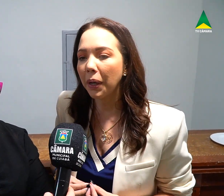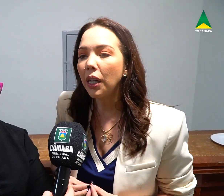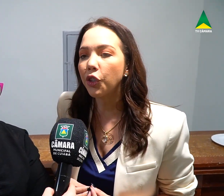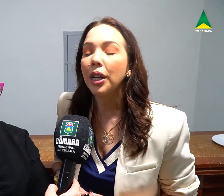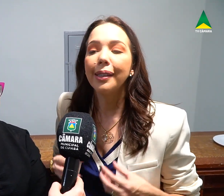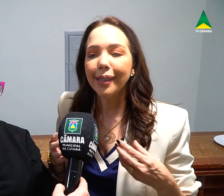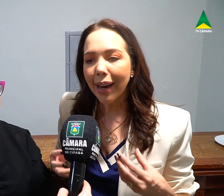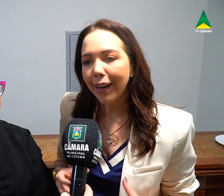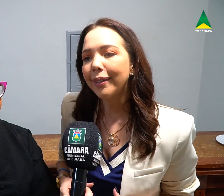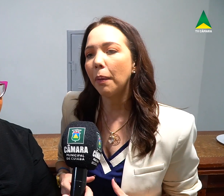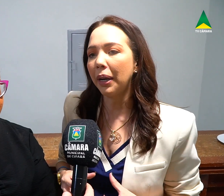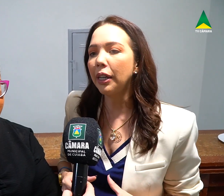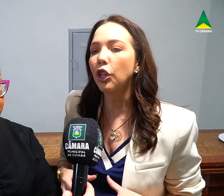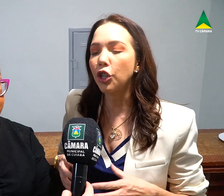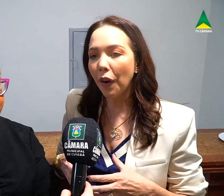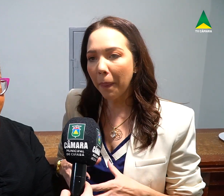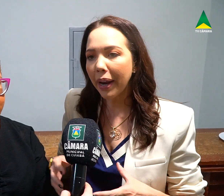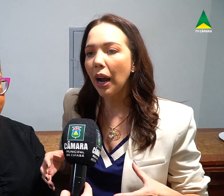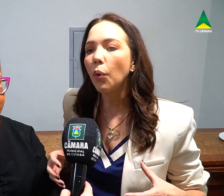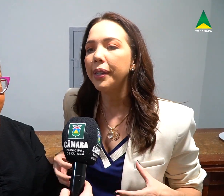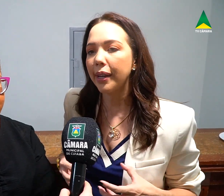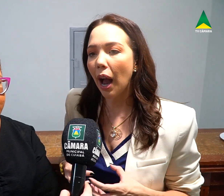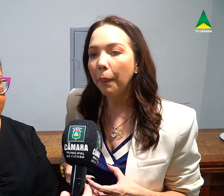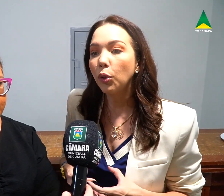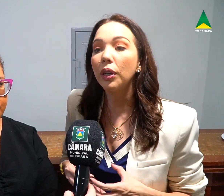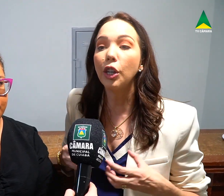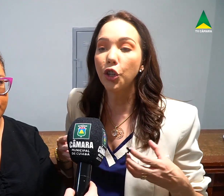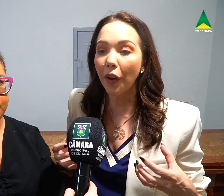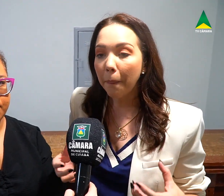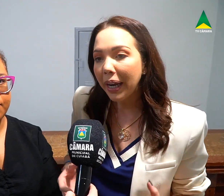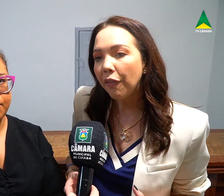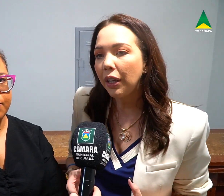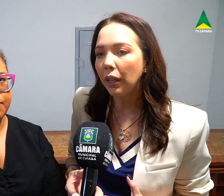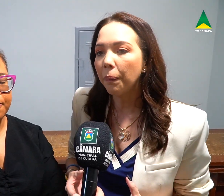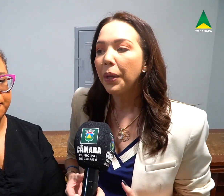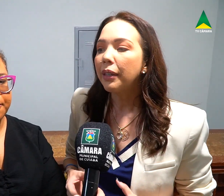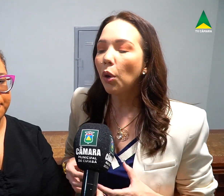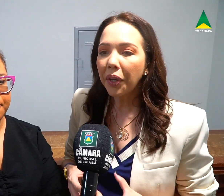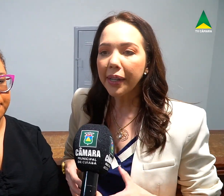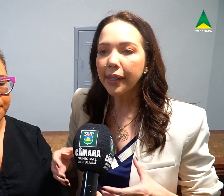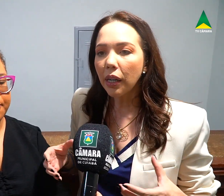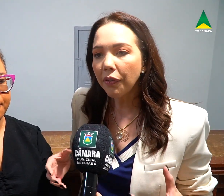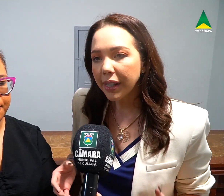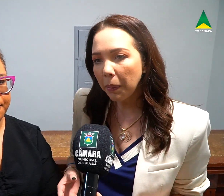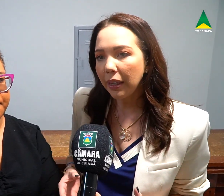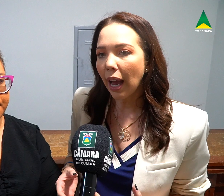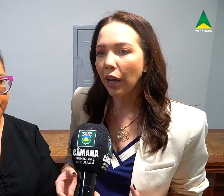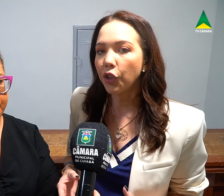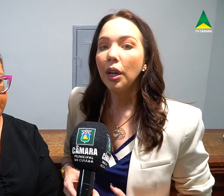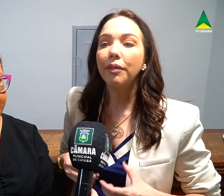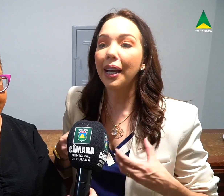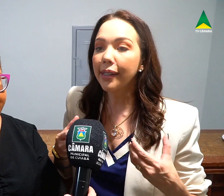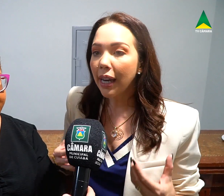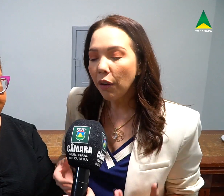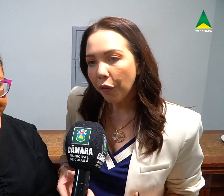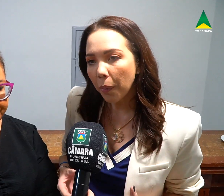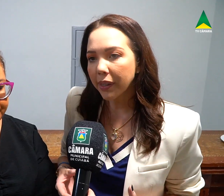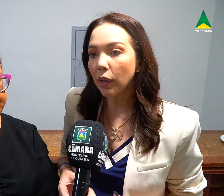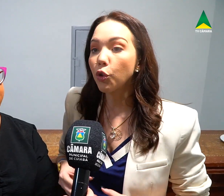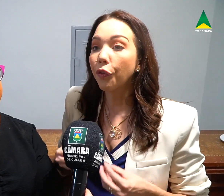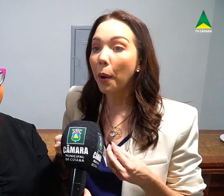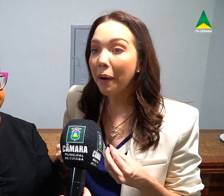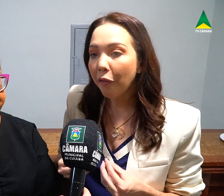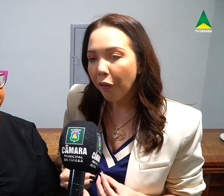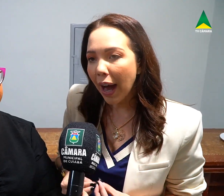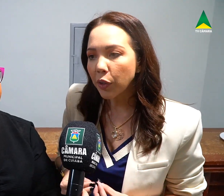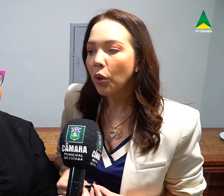um transplante, certamente a gente vai parar com esse hábito e a gente vai prevenir. Então, trazer visibilidade, trazer